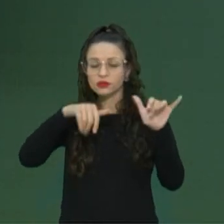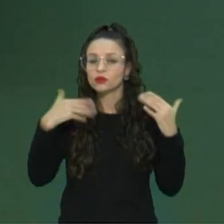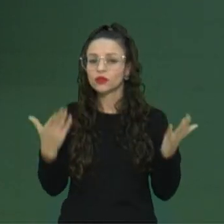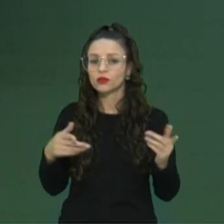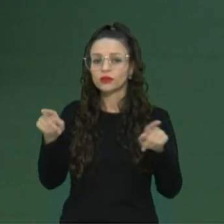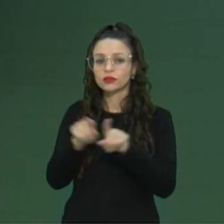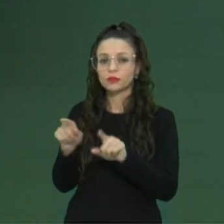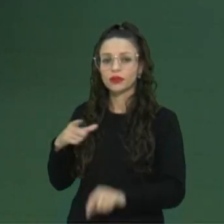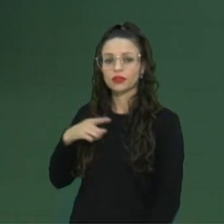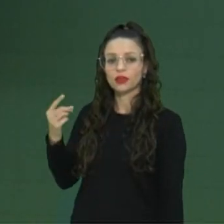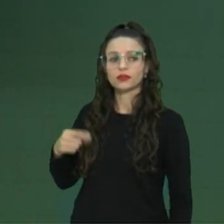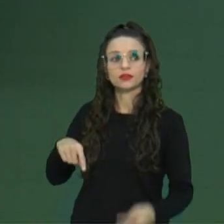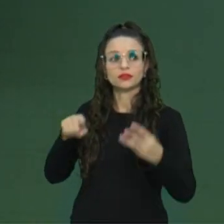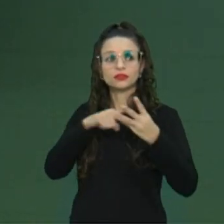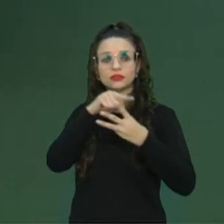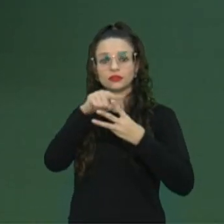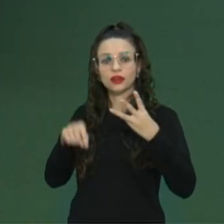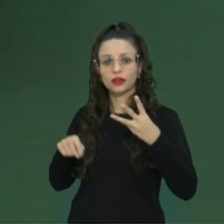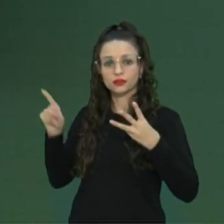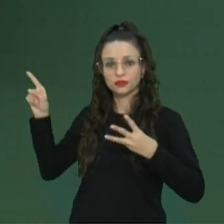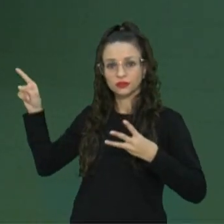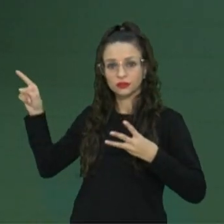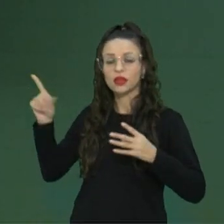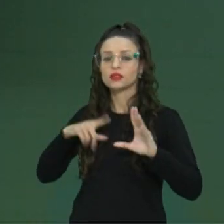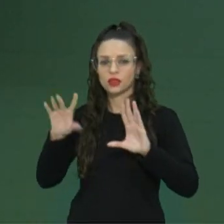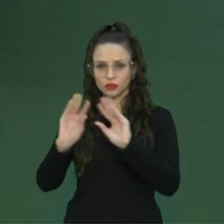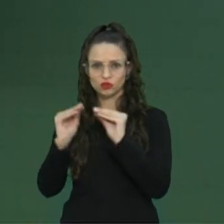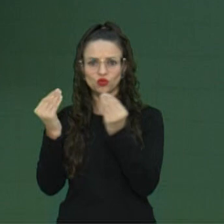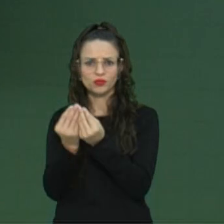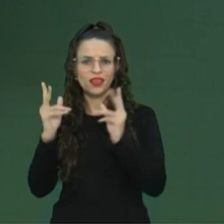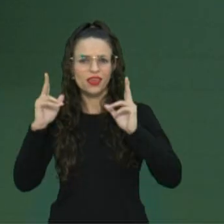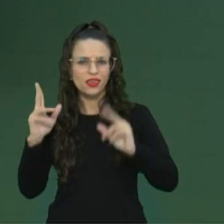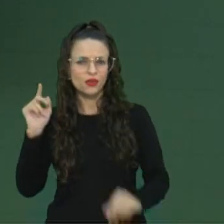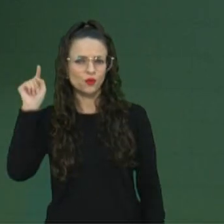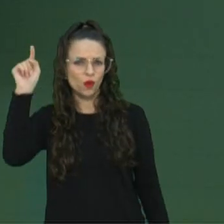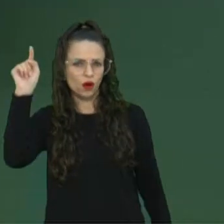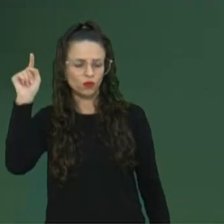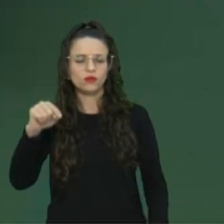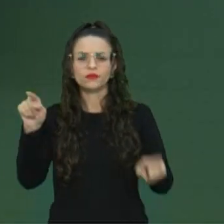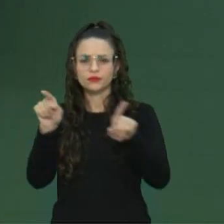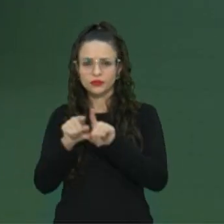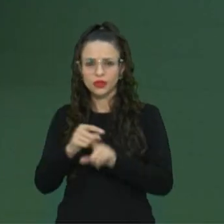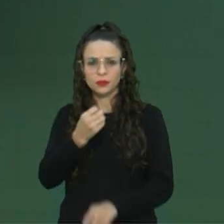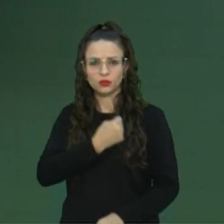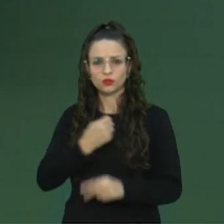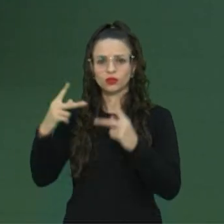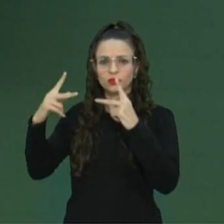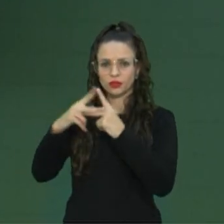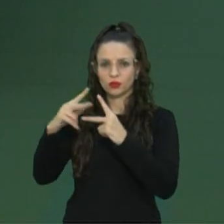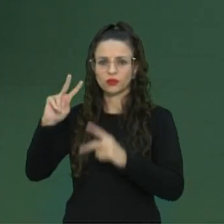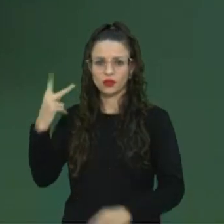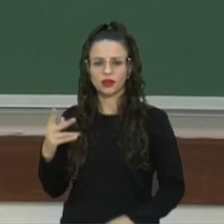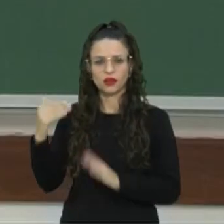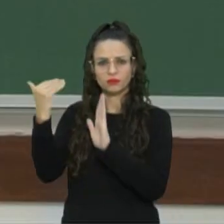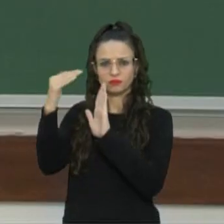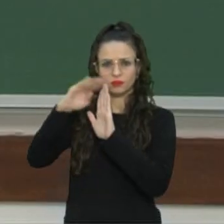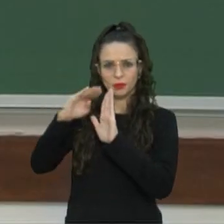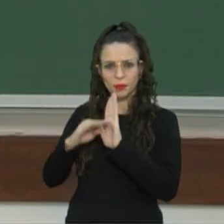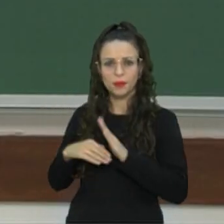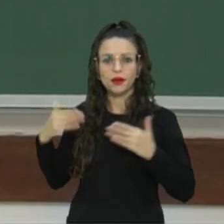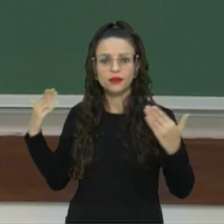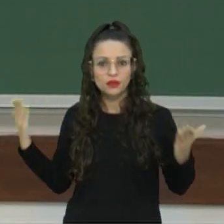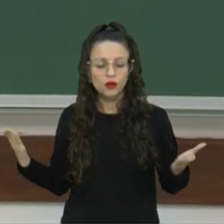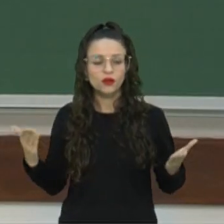tenho essas outras três que têm substâncias iguais às que eu tenho ali e os seus valores de ΔH já são tabelados. E aí a